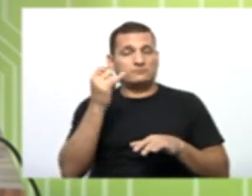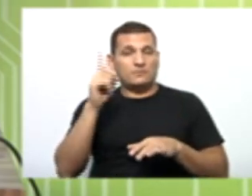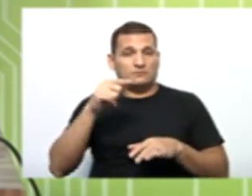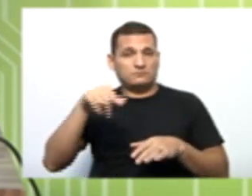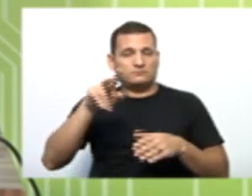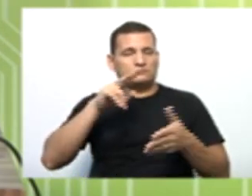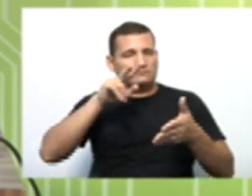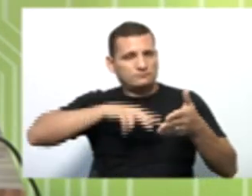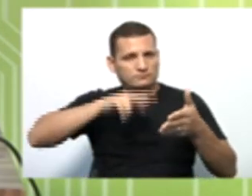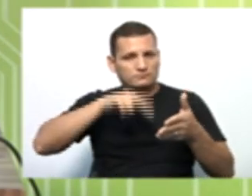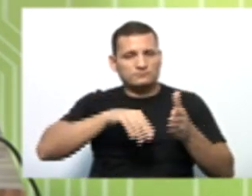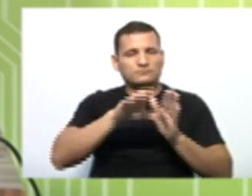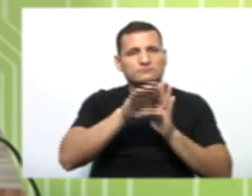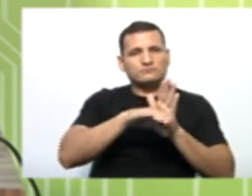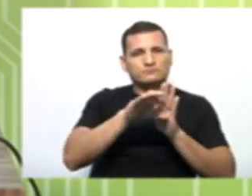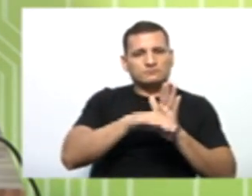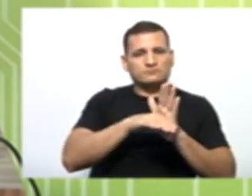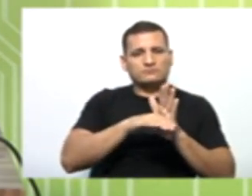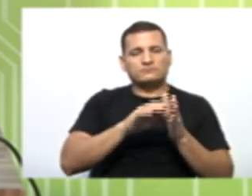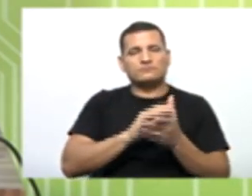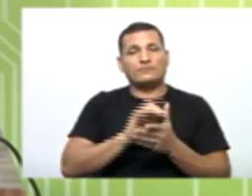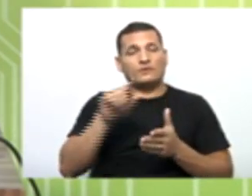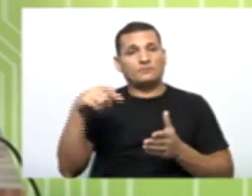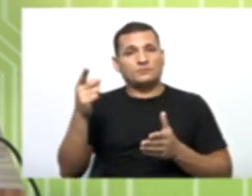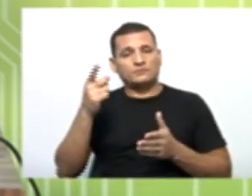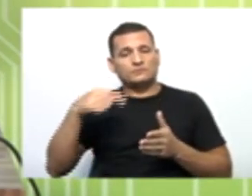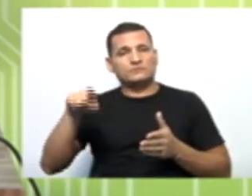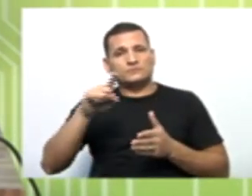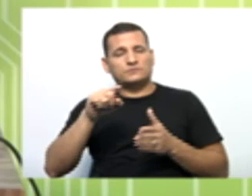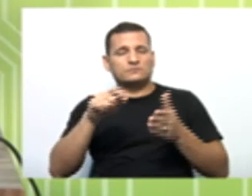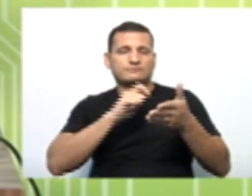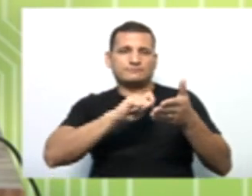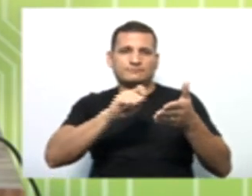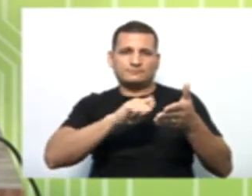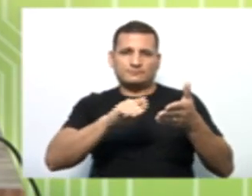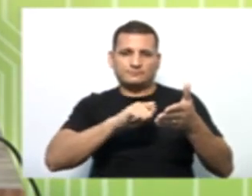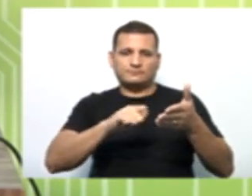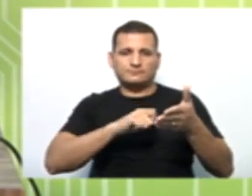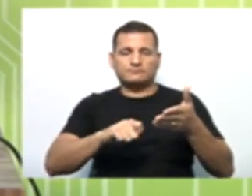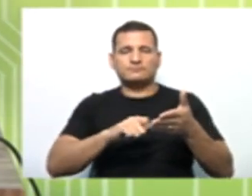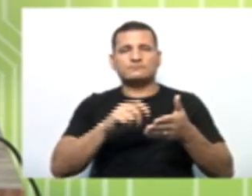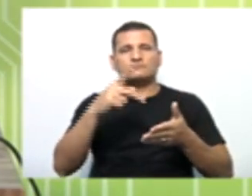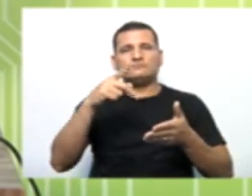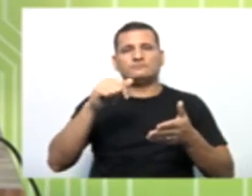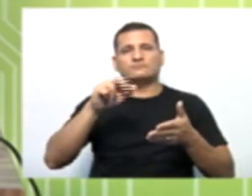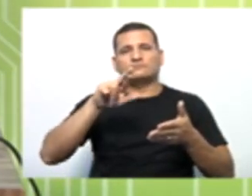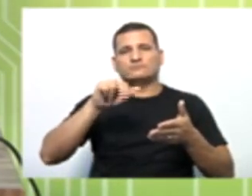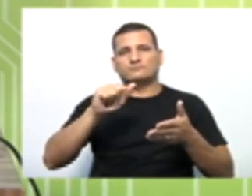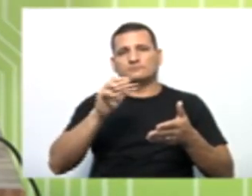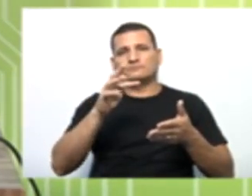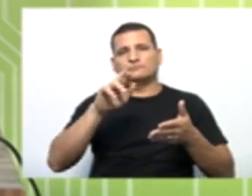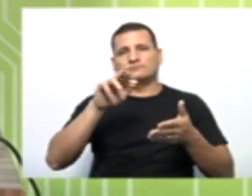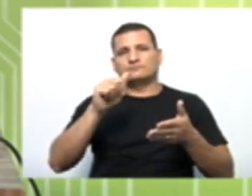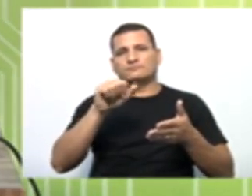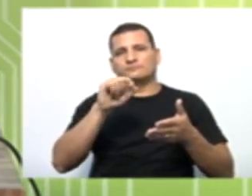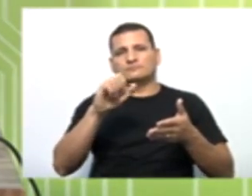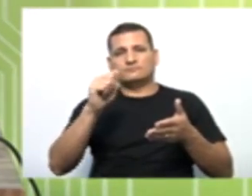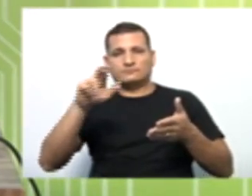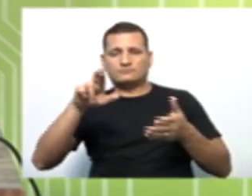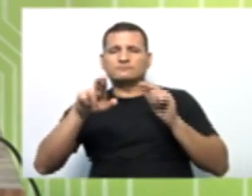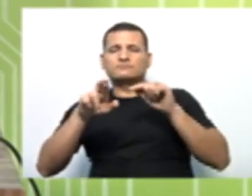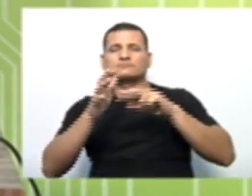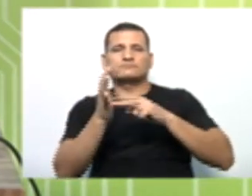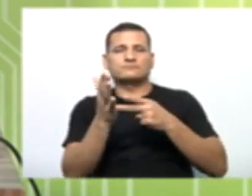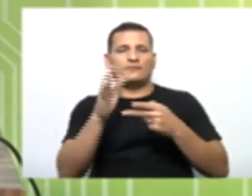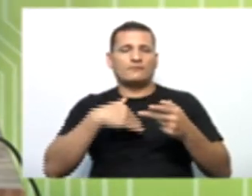leiam esses conceitos e que depois vocês parafraseiem esses conceitos. O que é parafrasear? É eu falar com as minhas